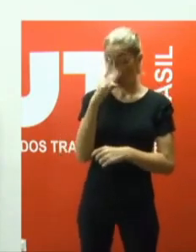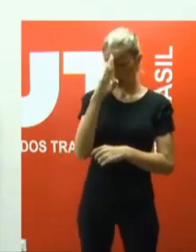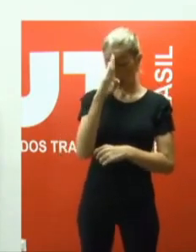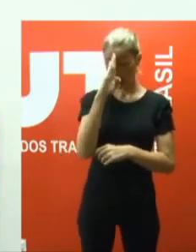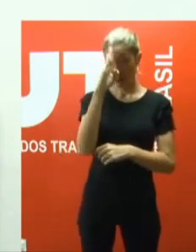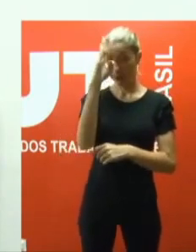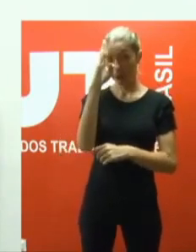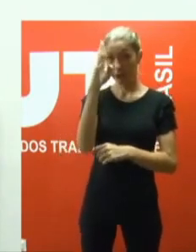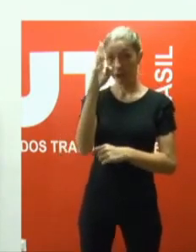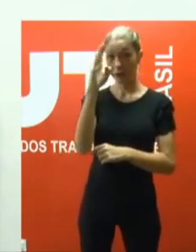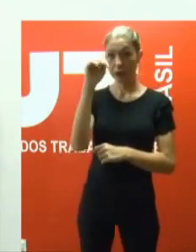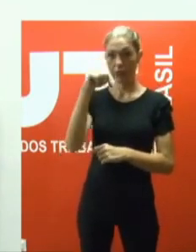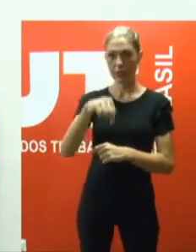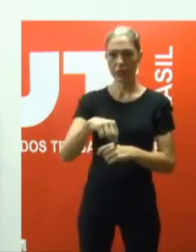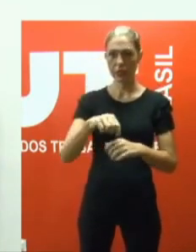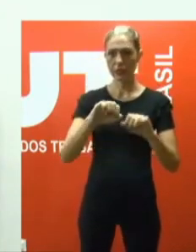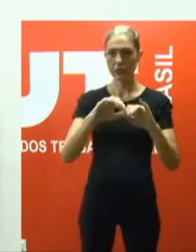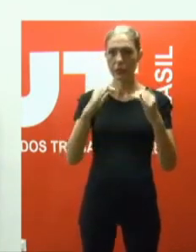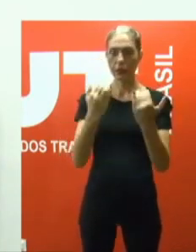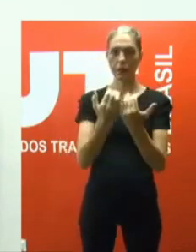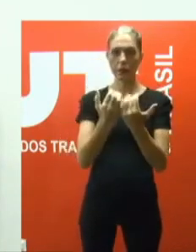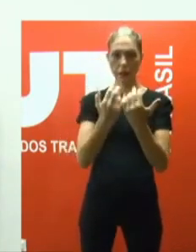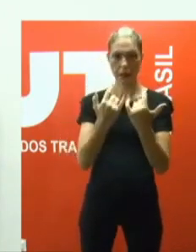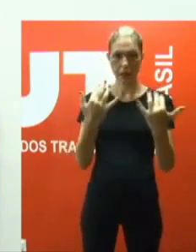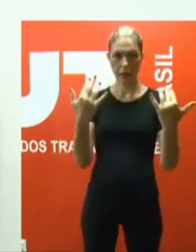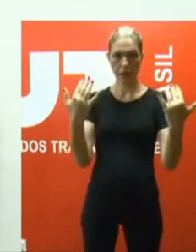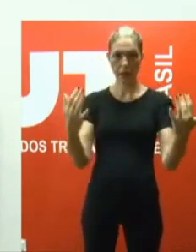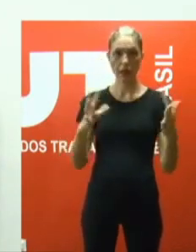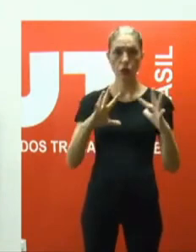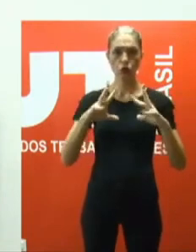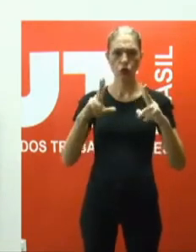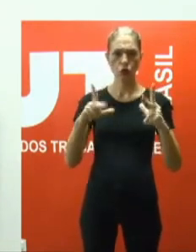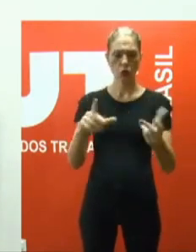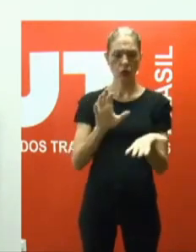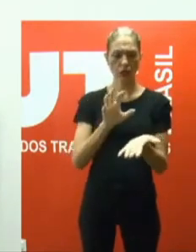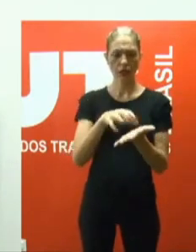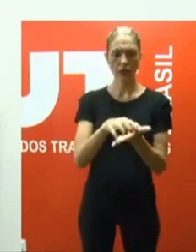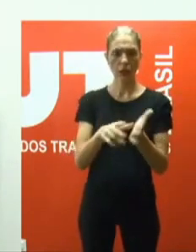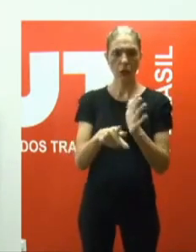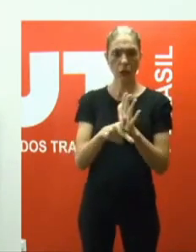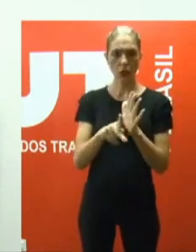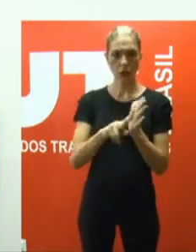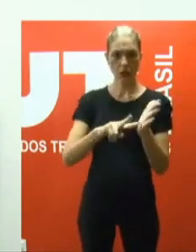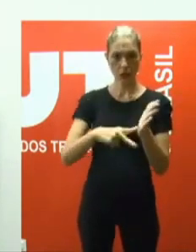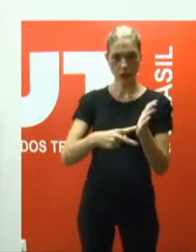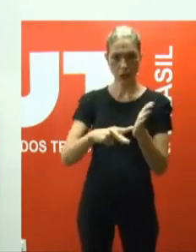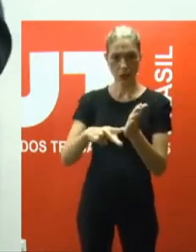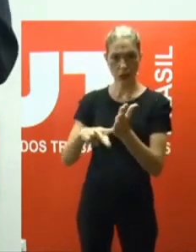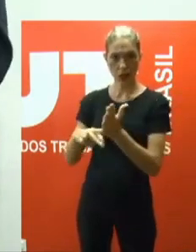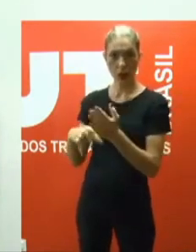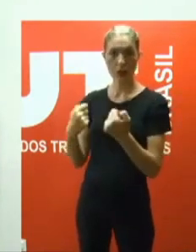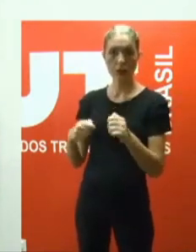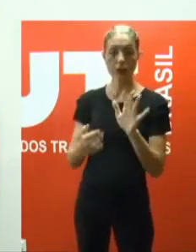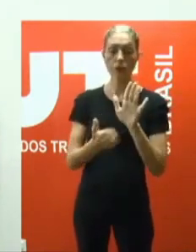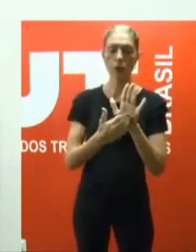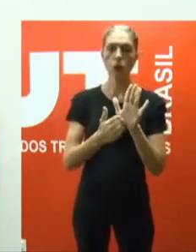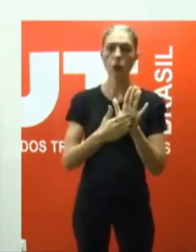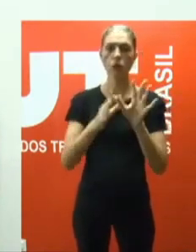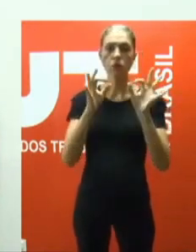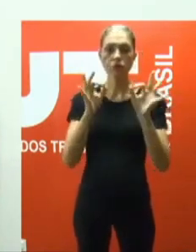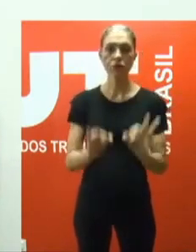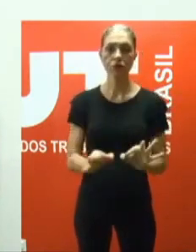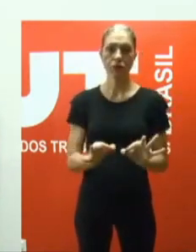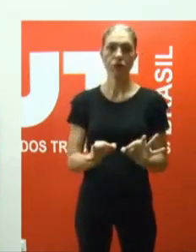vocês terem, todas as centrais sindicais, uma proposta muito concisa. Não precisa ser uma coisa com 50